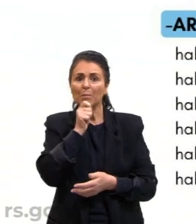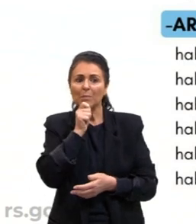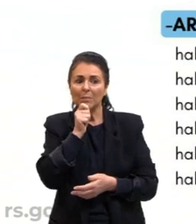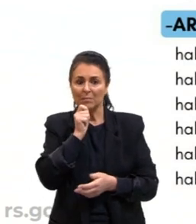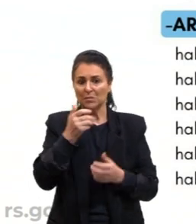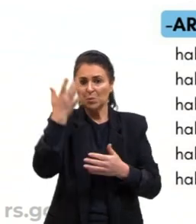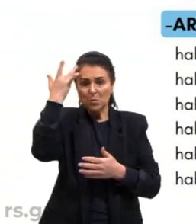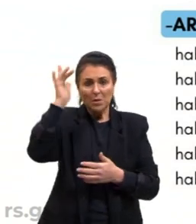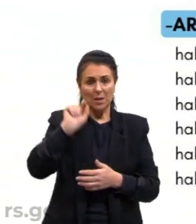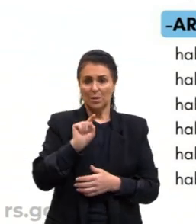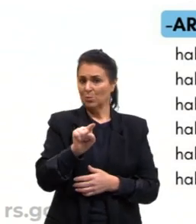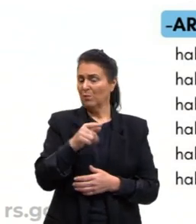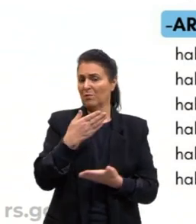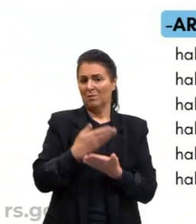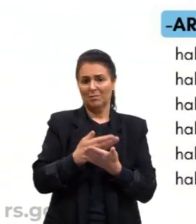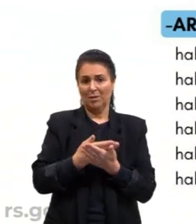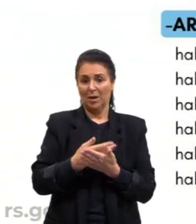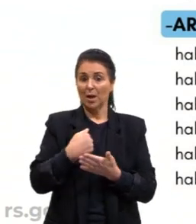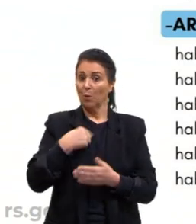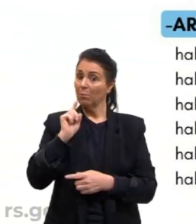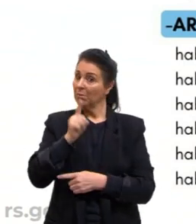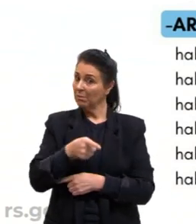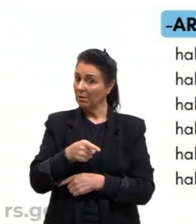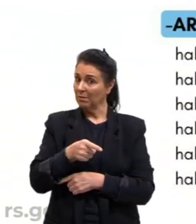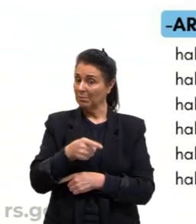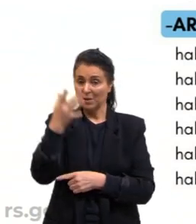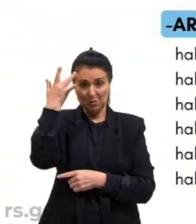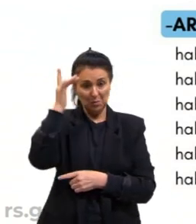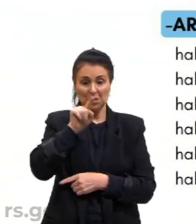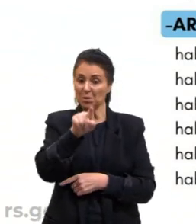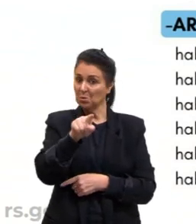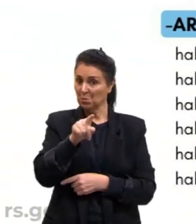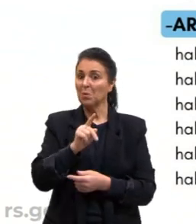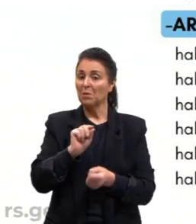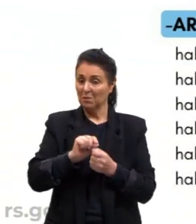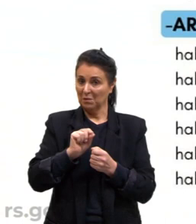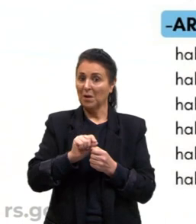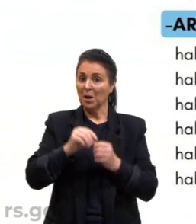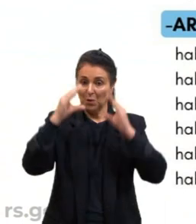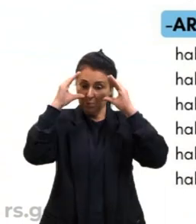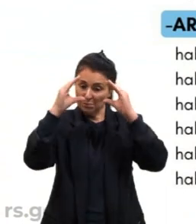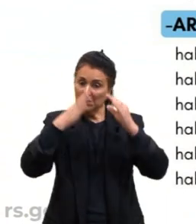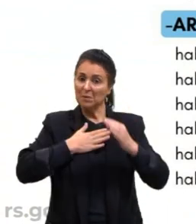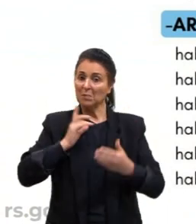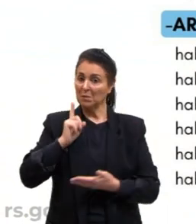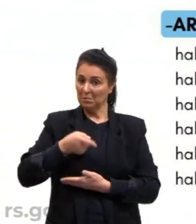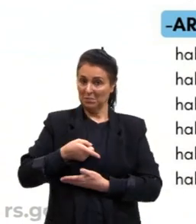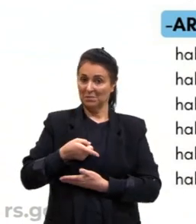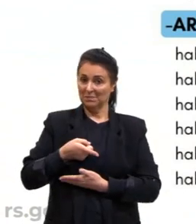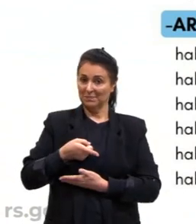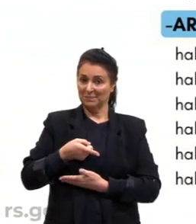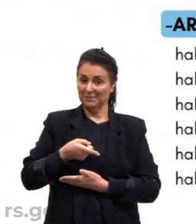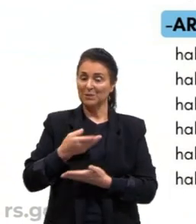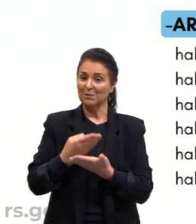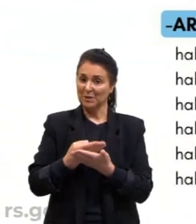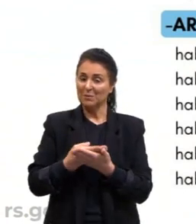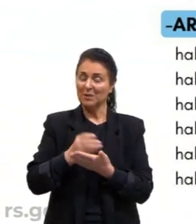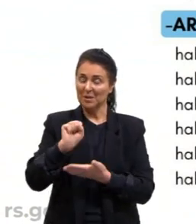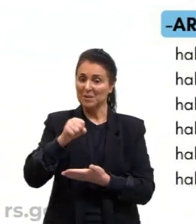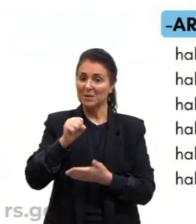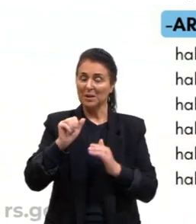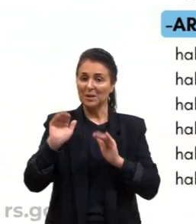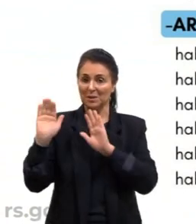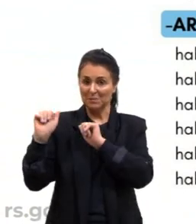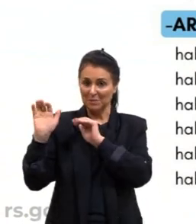sei se você vai estudar né entender a ordem né mas não sei se você vai estudar permanece aí a dúvida